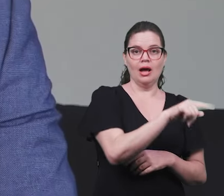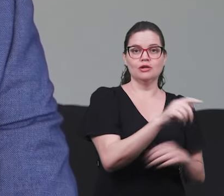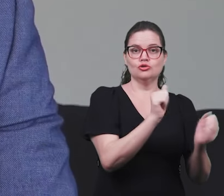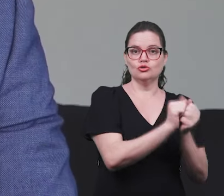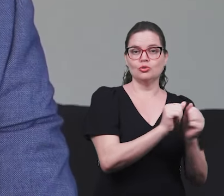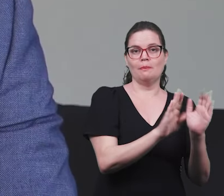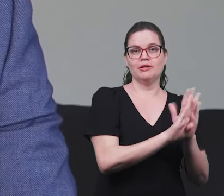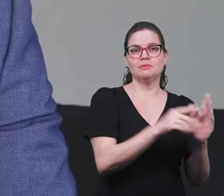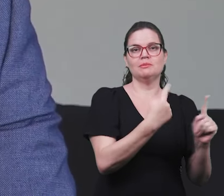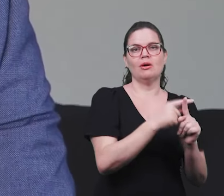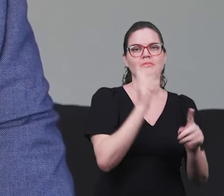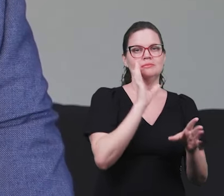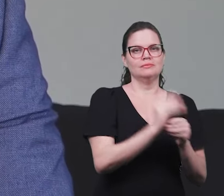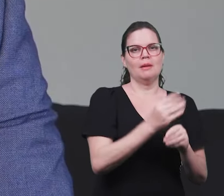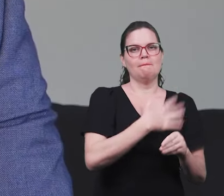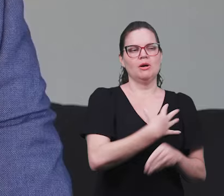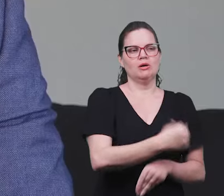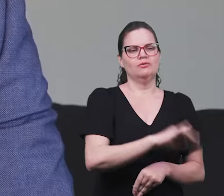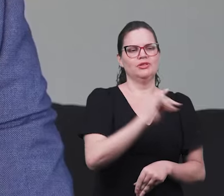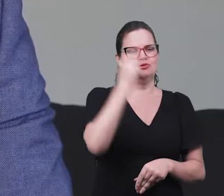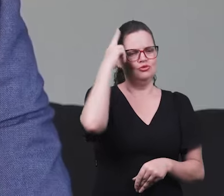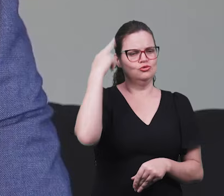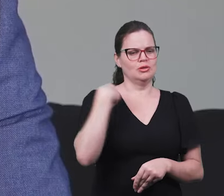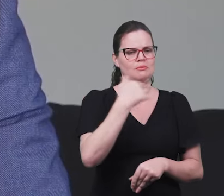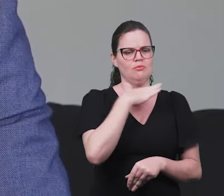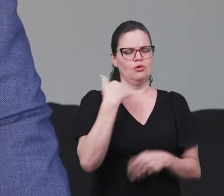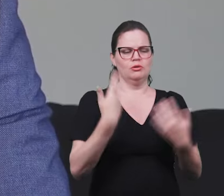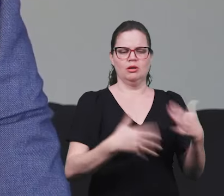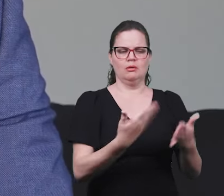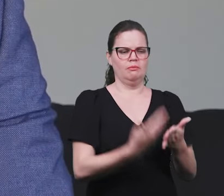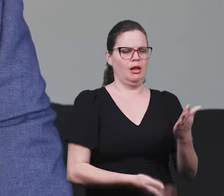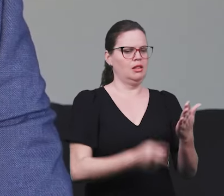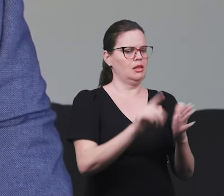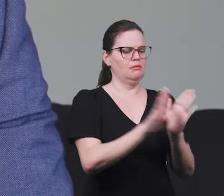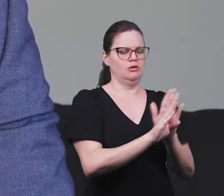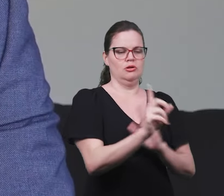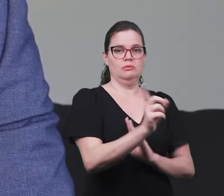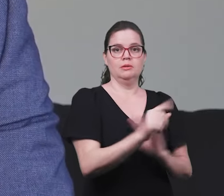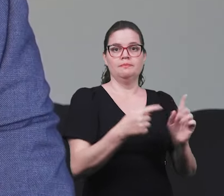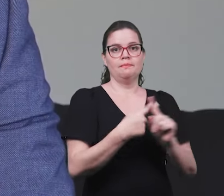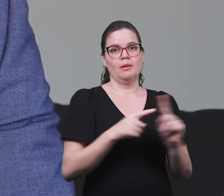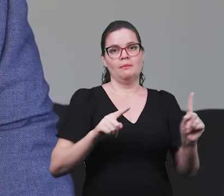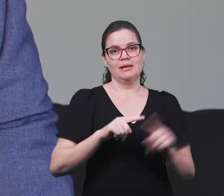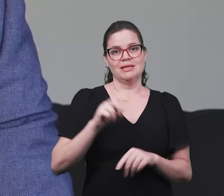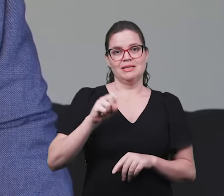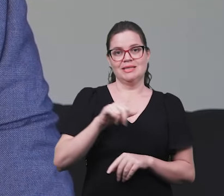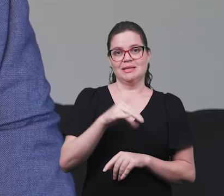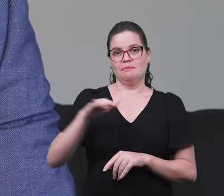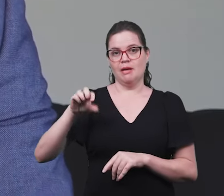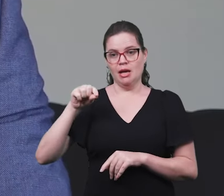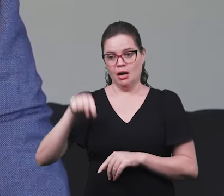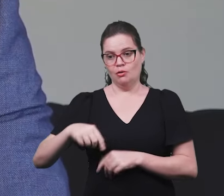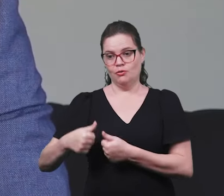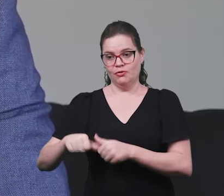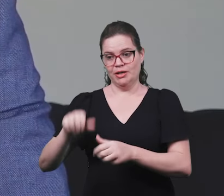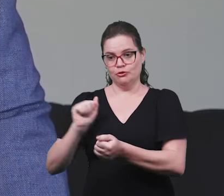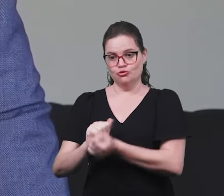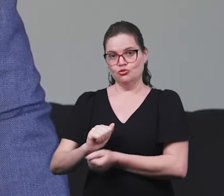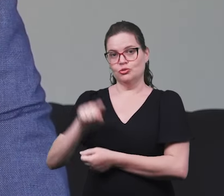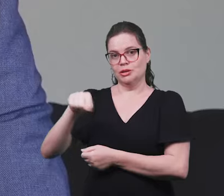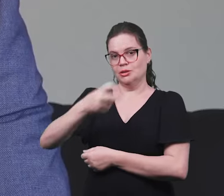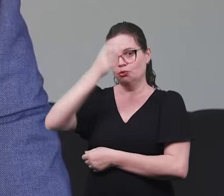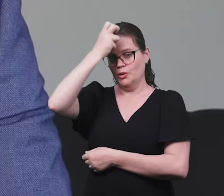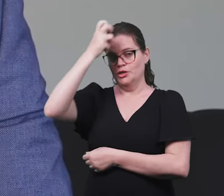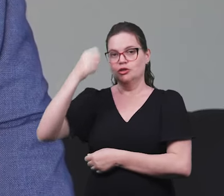queria perder a Benjamim. Mas José, sabendo de toda aquela situação, ele fica com um dos irmãos e pede que eles retornem, e